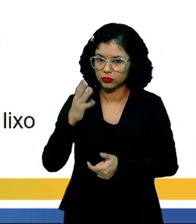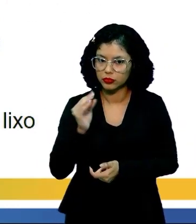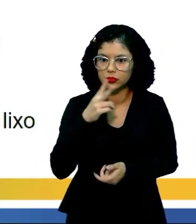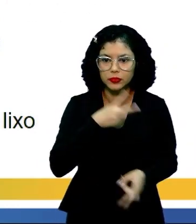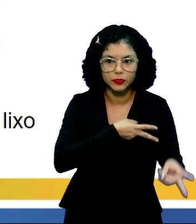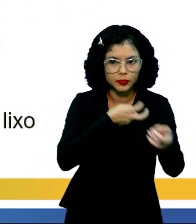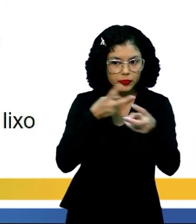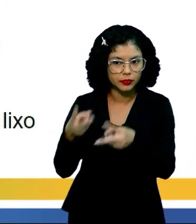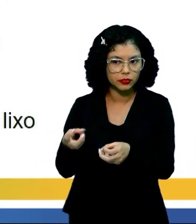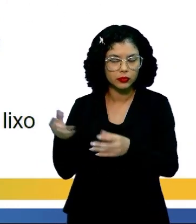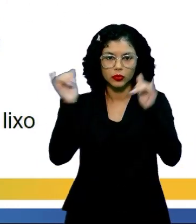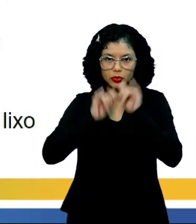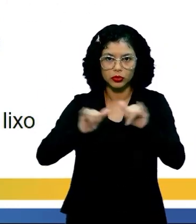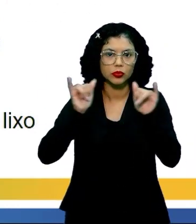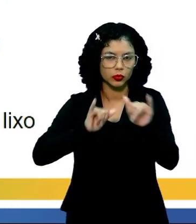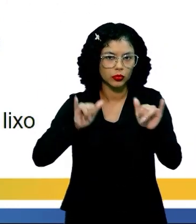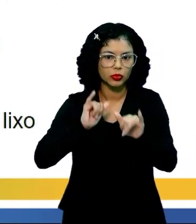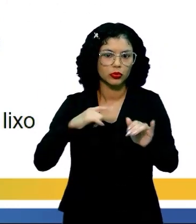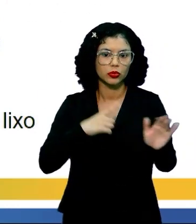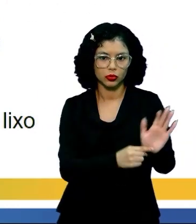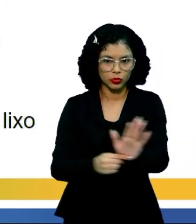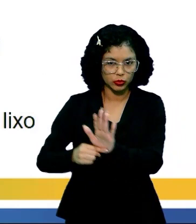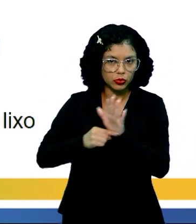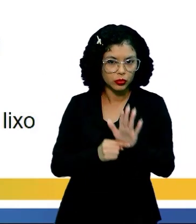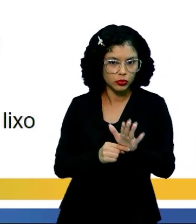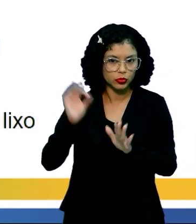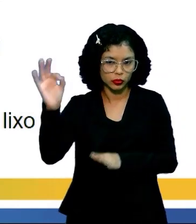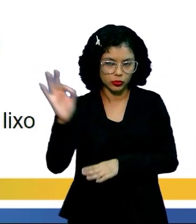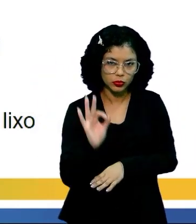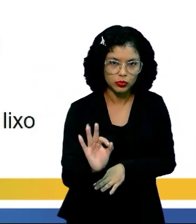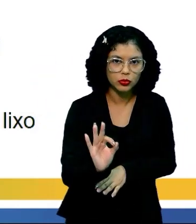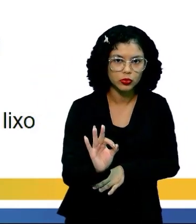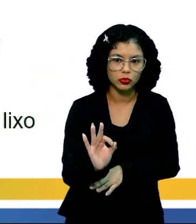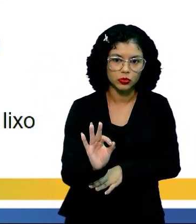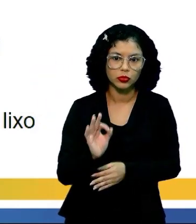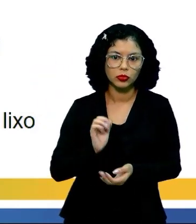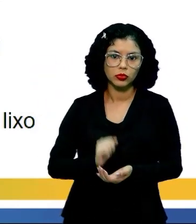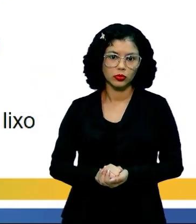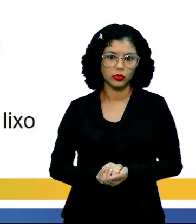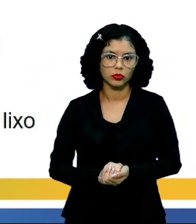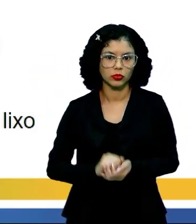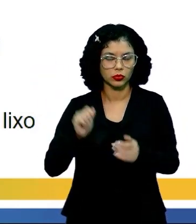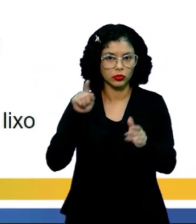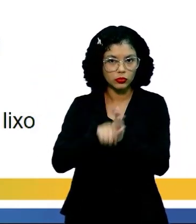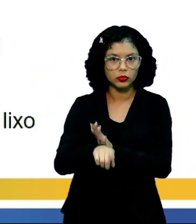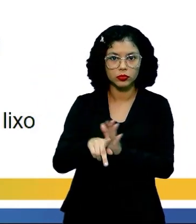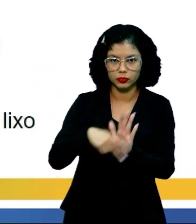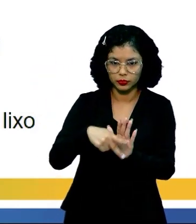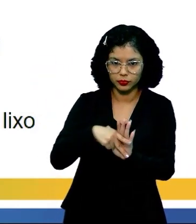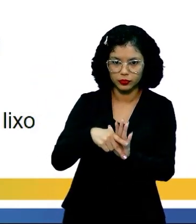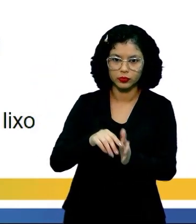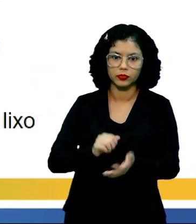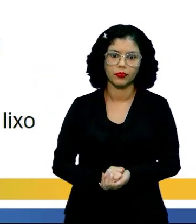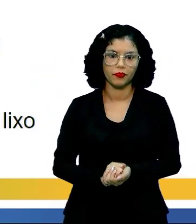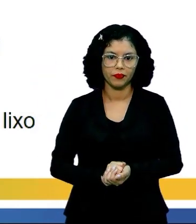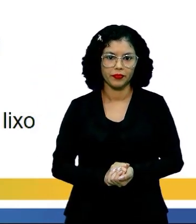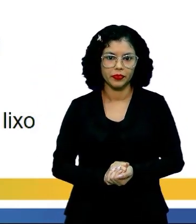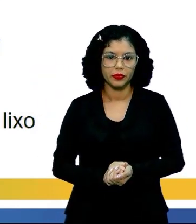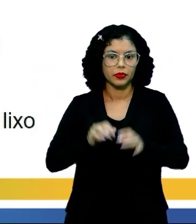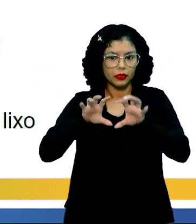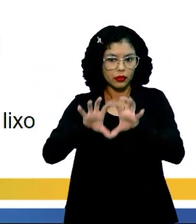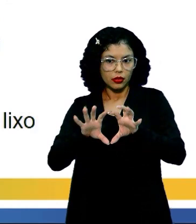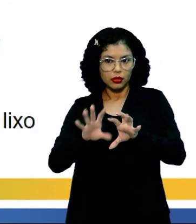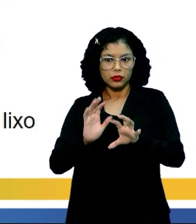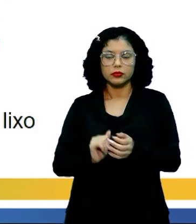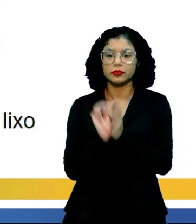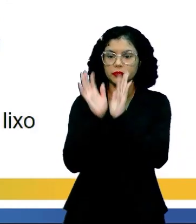Preste atenção nas informações que representam o percentual acerca, tá, da questão em si. Dessa